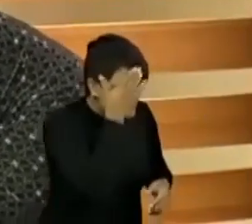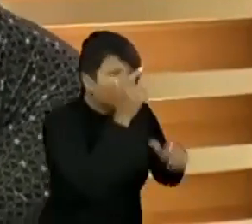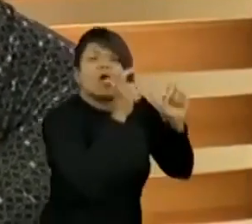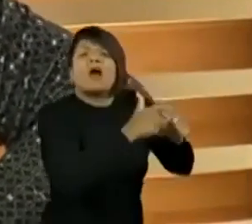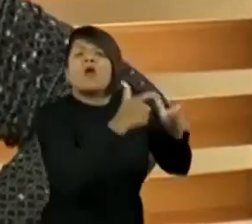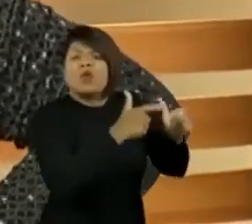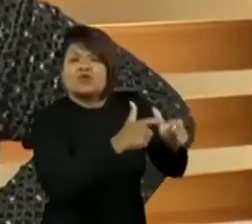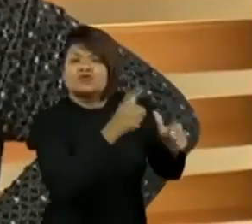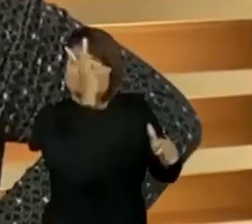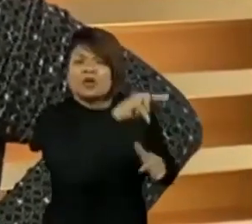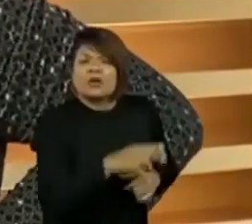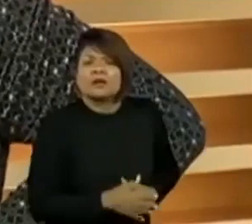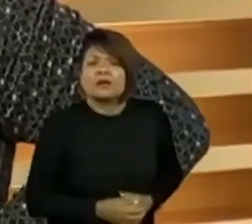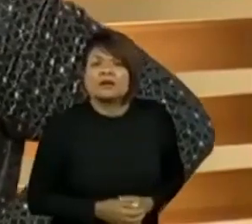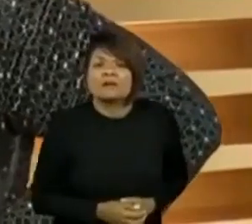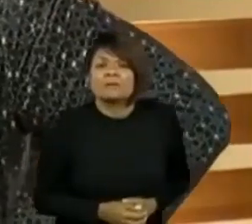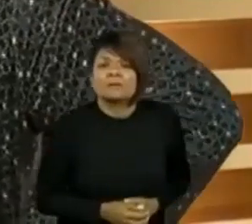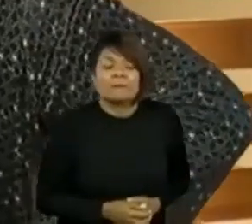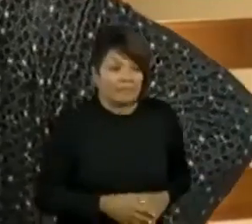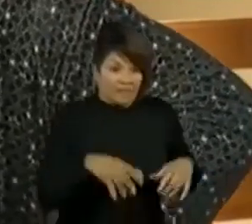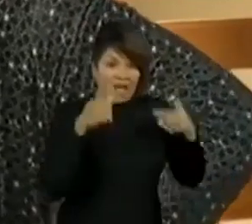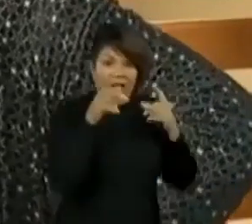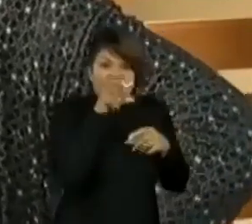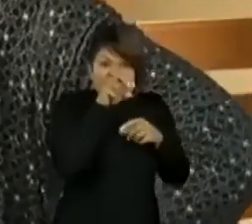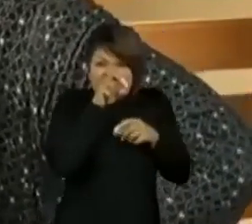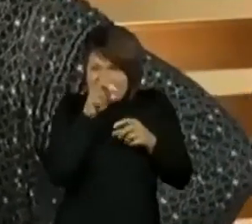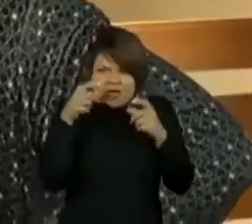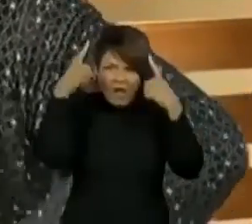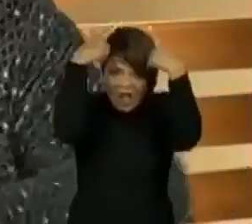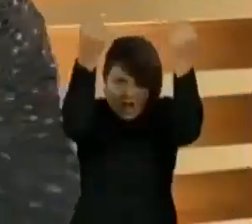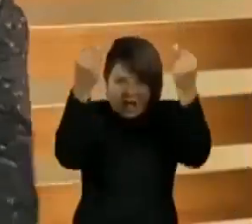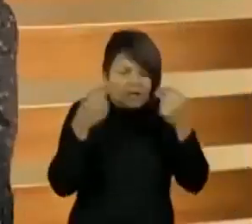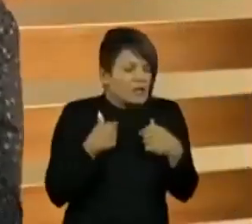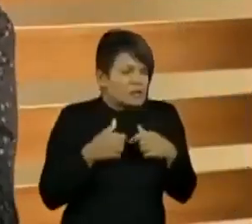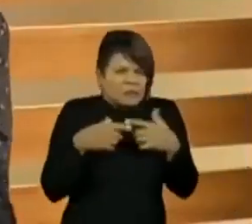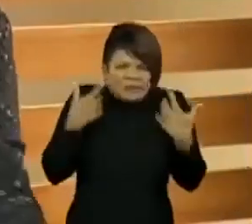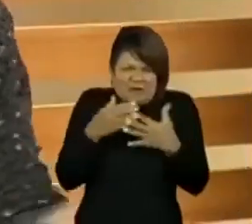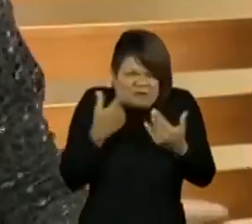as histórias? A lebre, apressada que era,